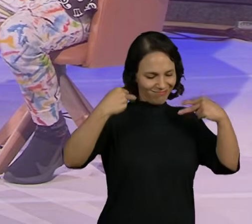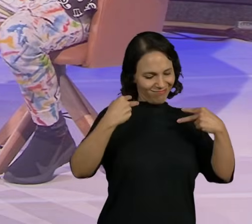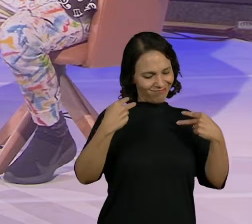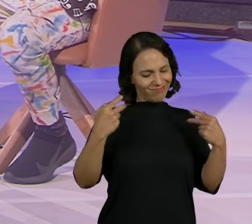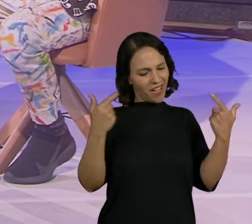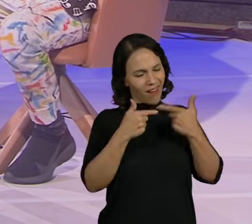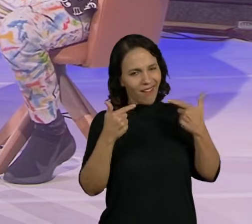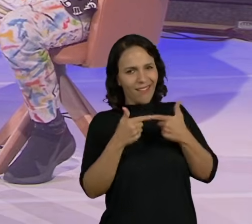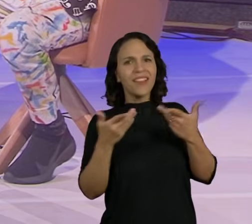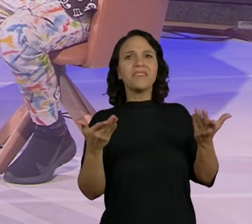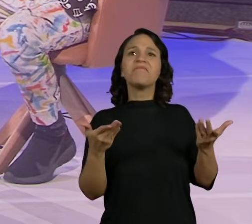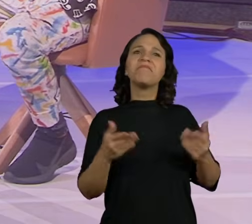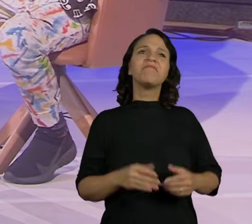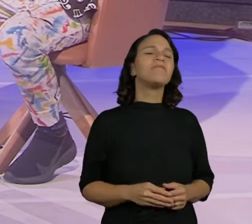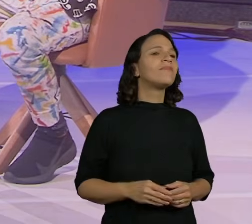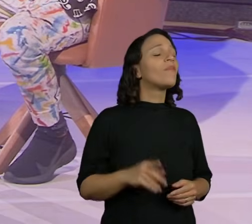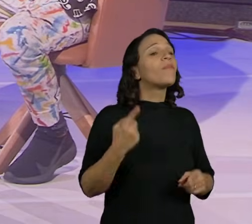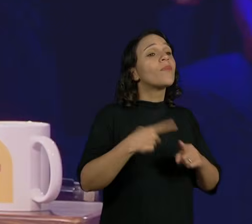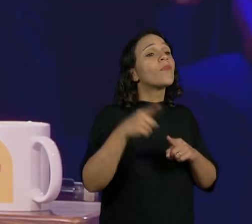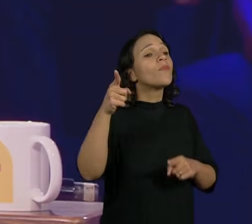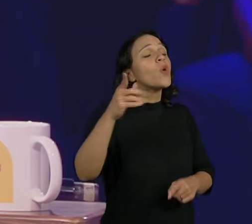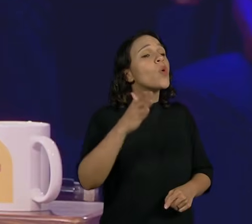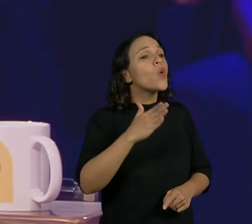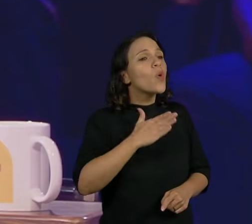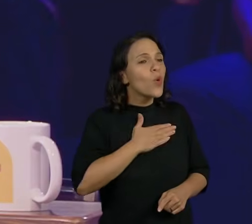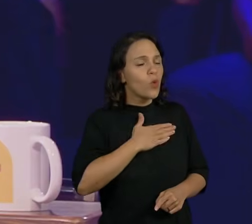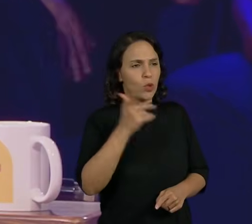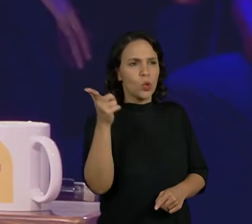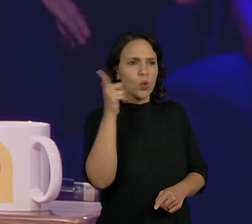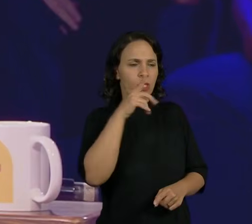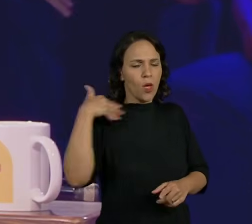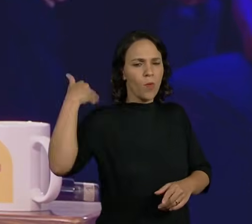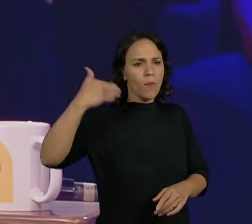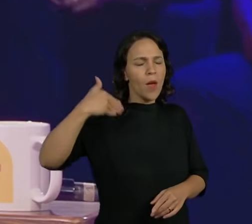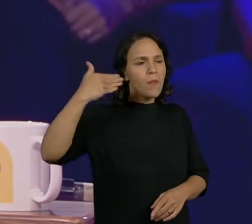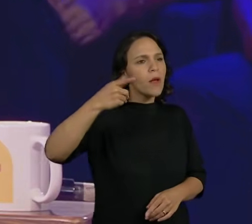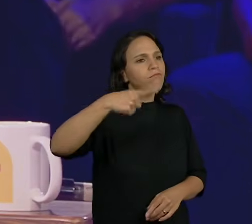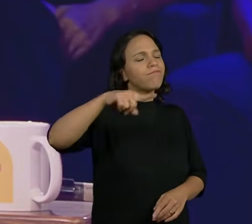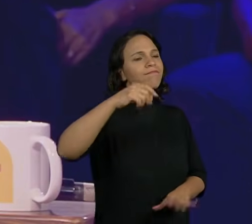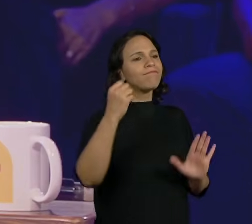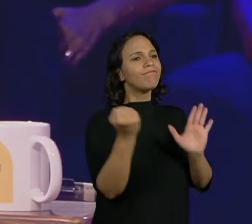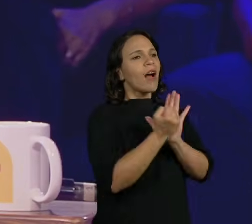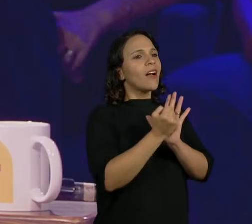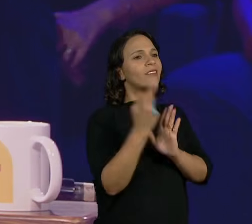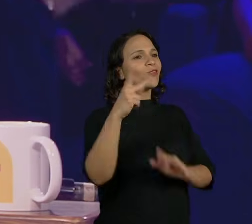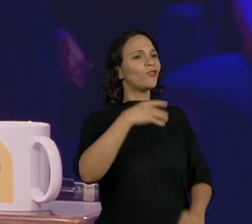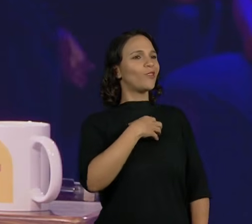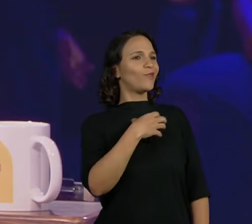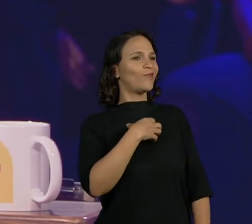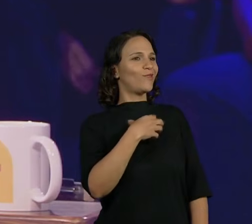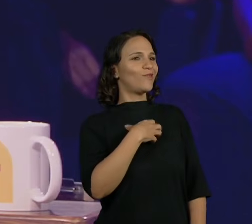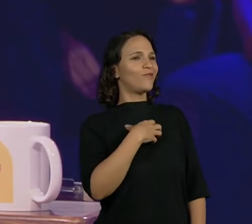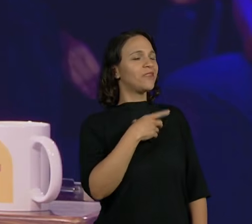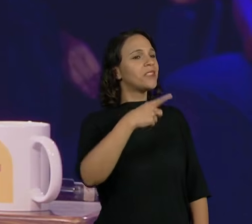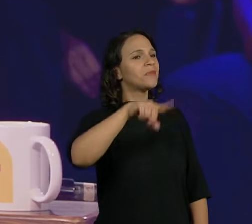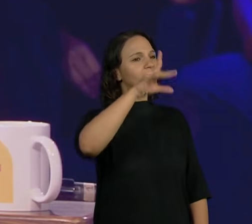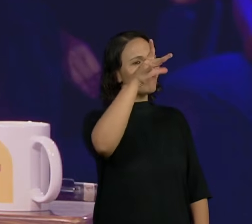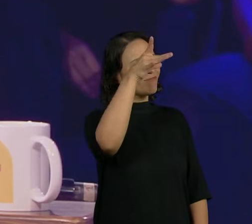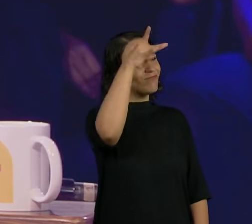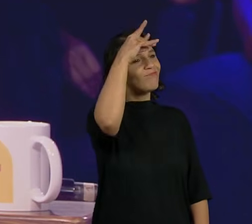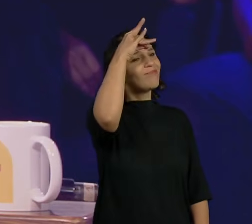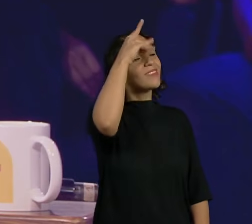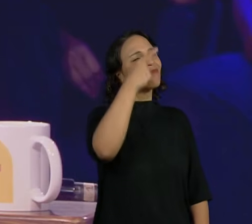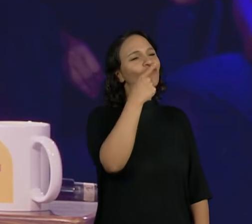brasileiro é isso mesmo, né? É que você conseguiu construir um estilo que é uma coisa muito marcante. Isso é muito legal, porque fica na memória afetiva